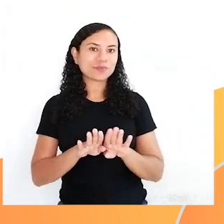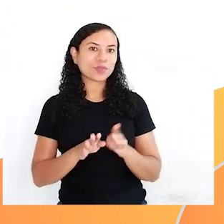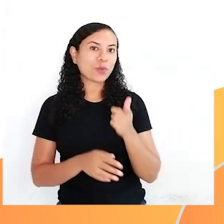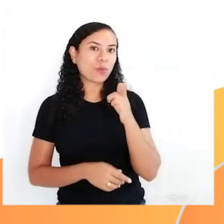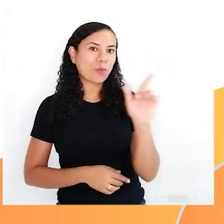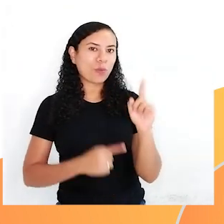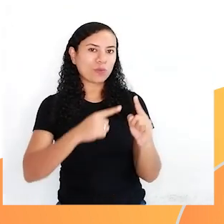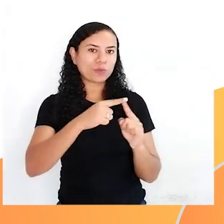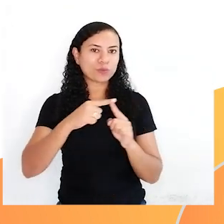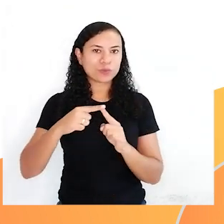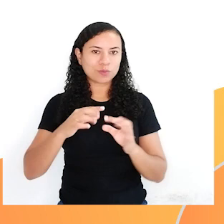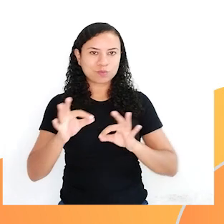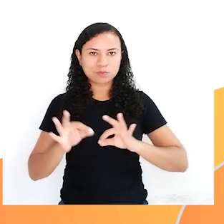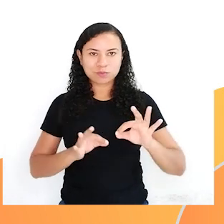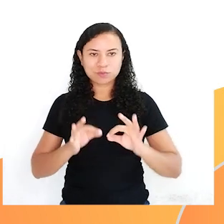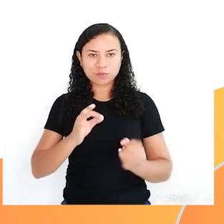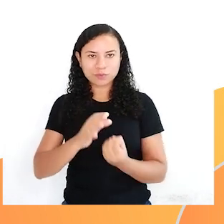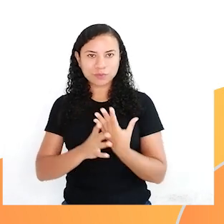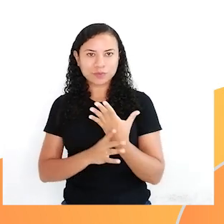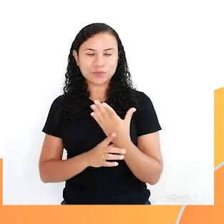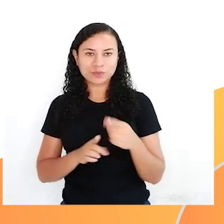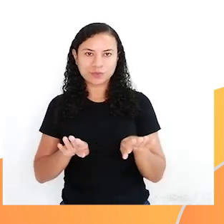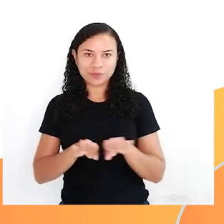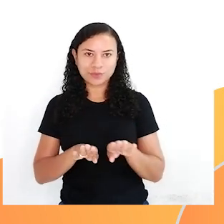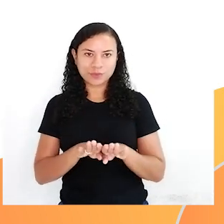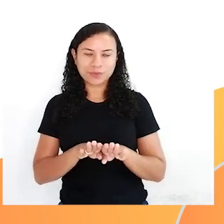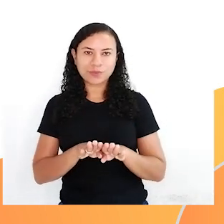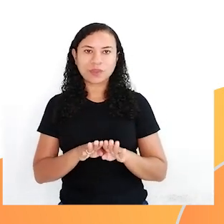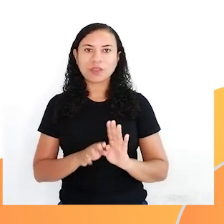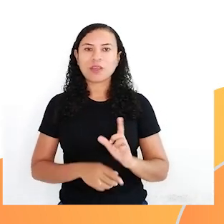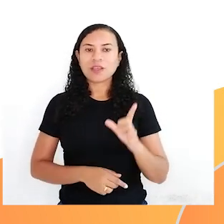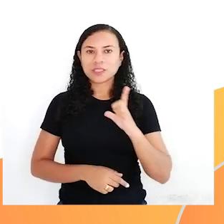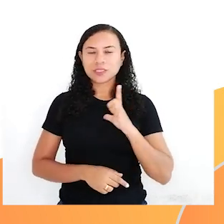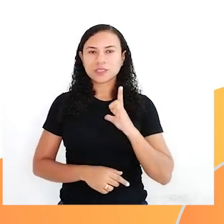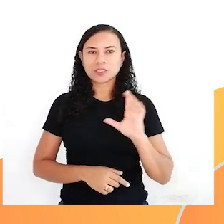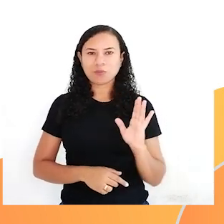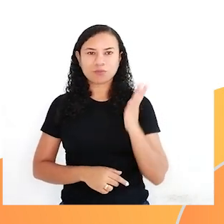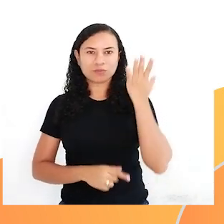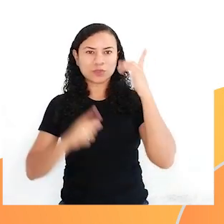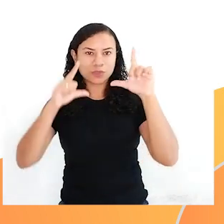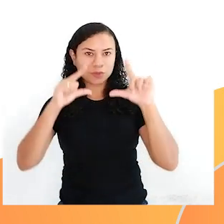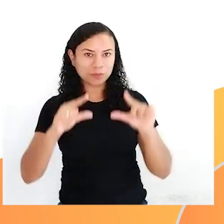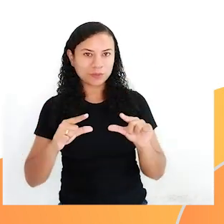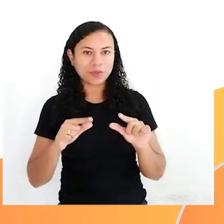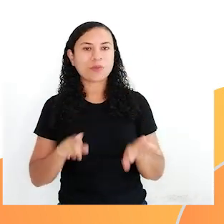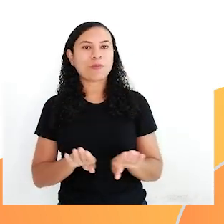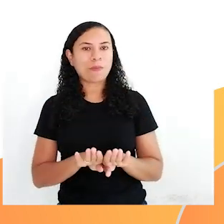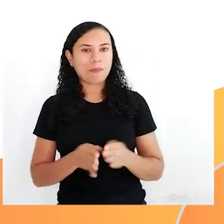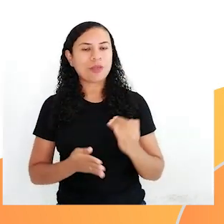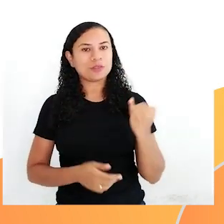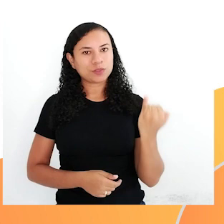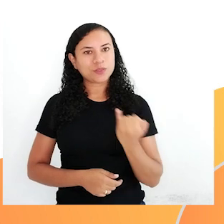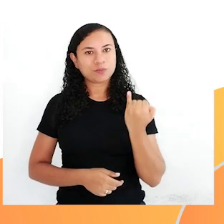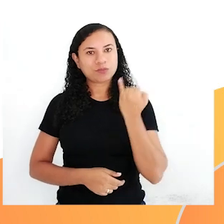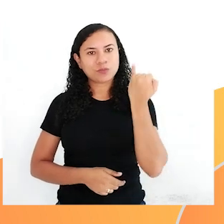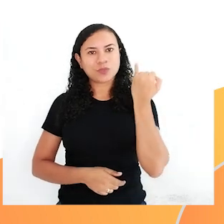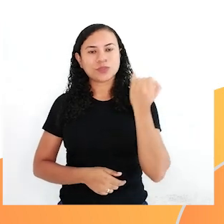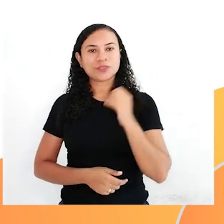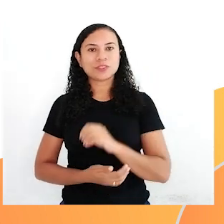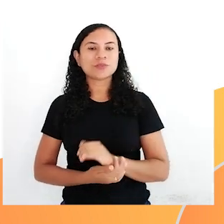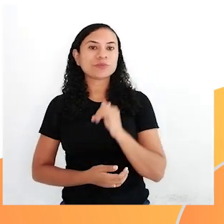outros processos que, embora com menor regularidade, contribuem para a formação de novas palavras, como